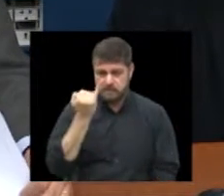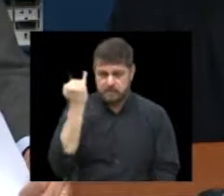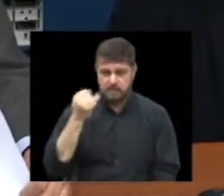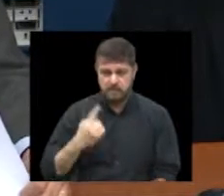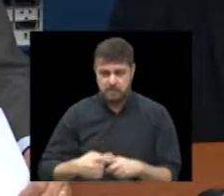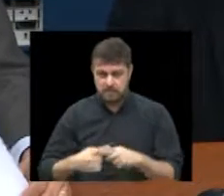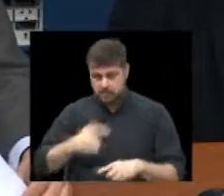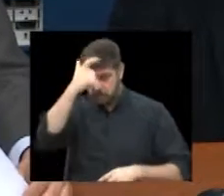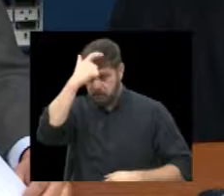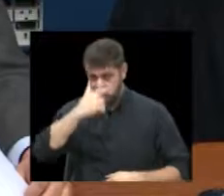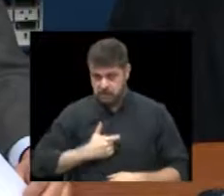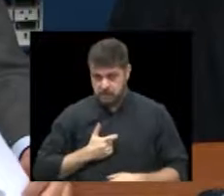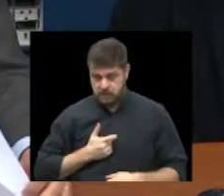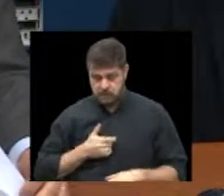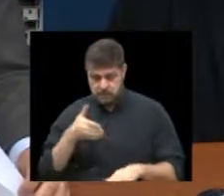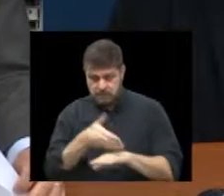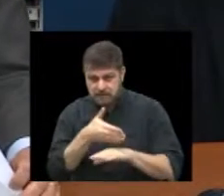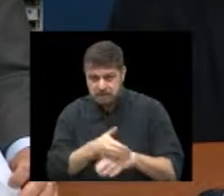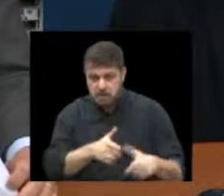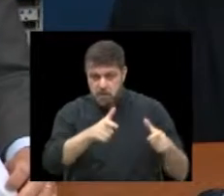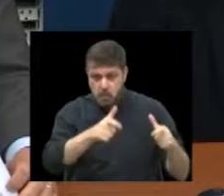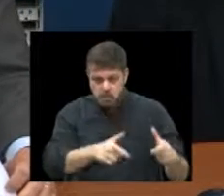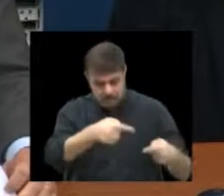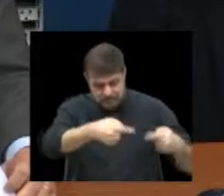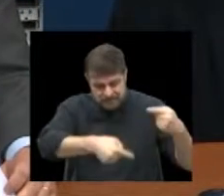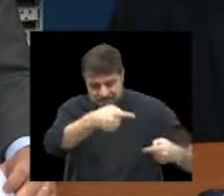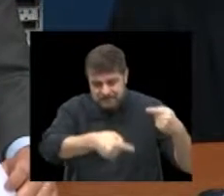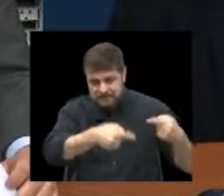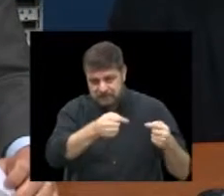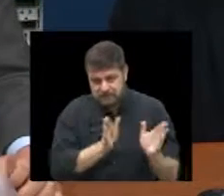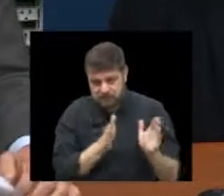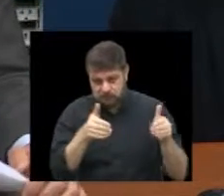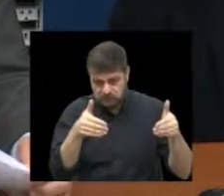eu tive num fórum na semana passada, que ele